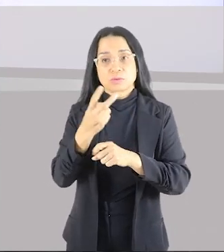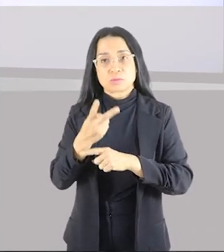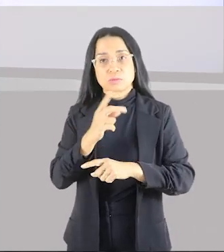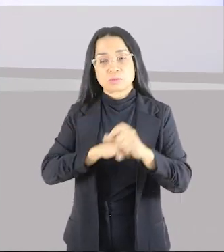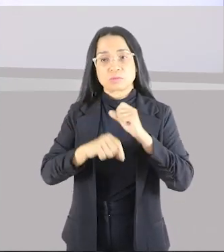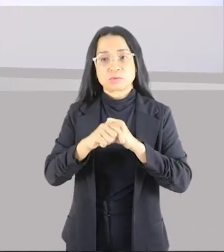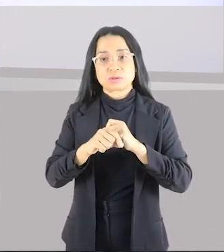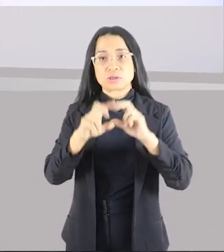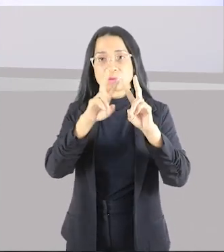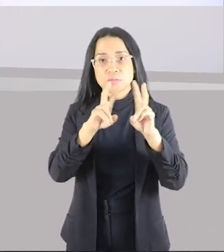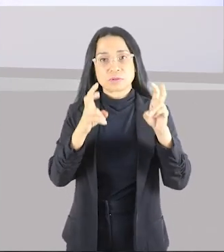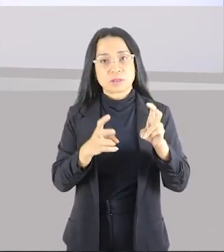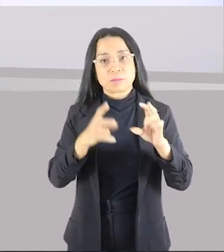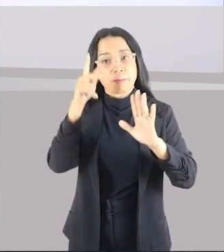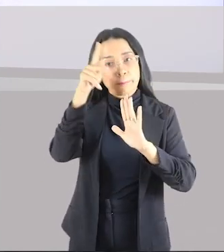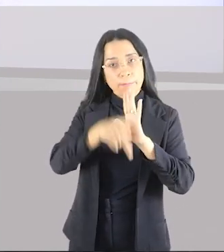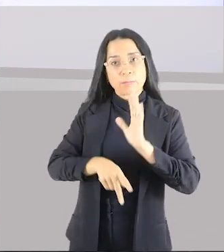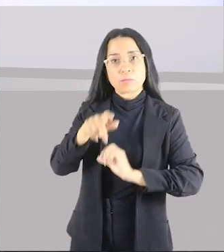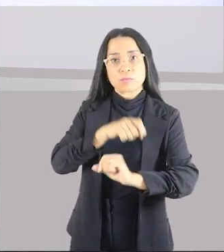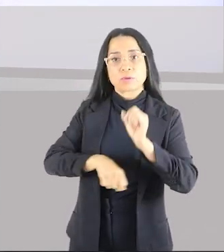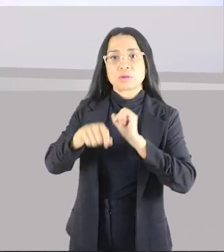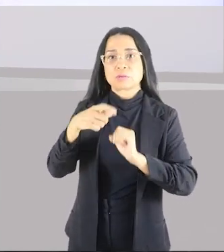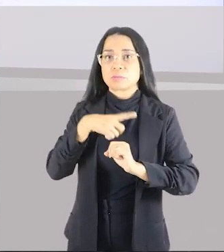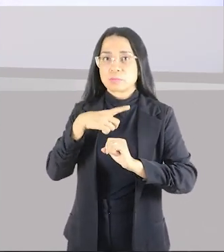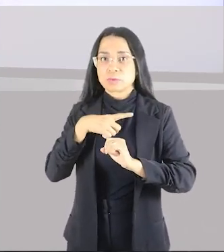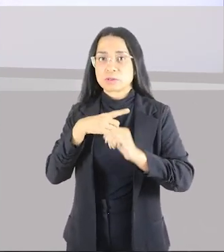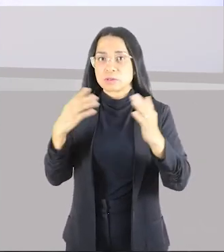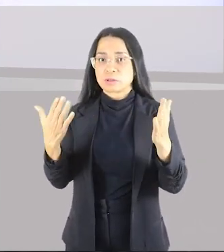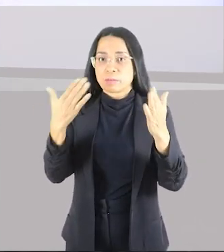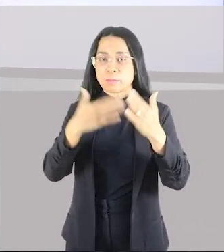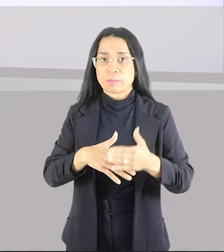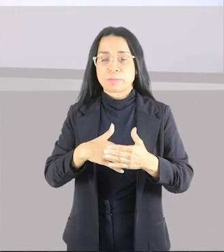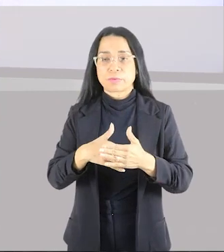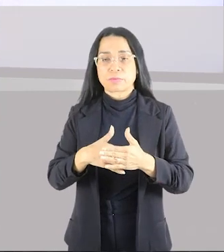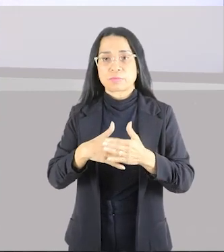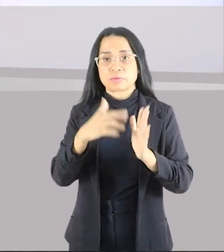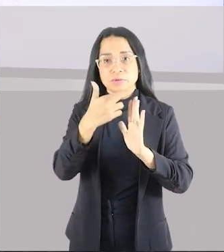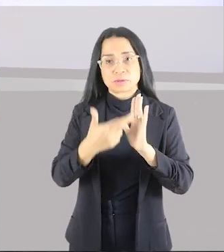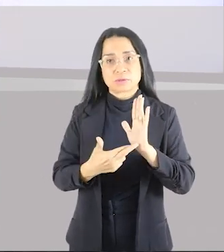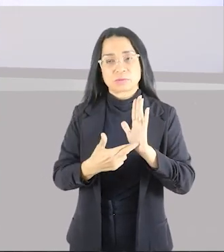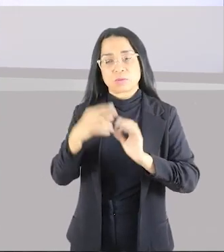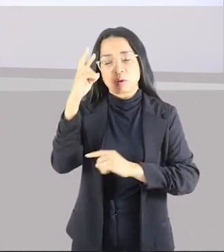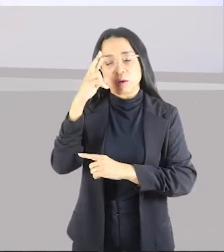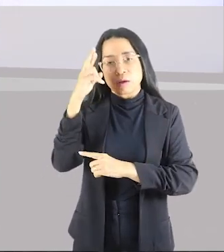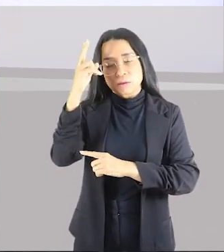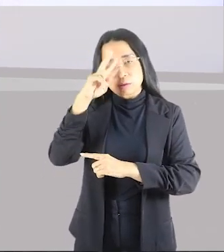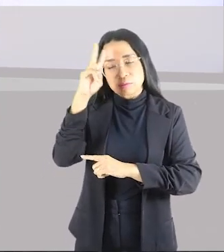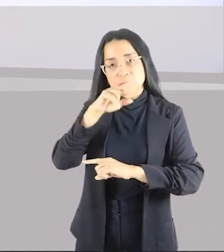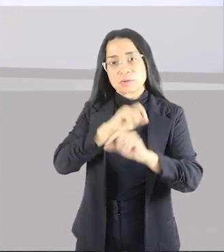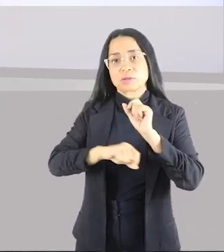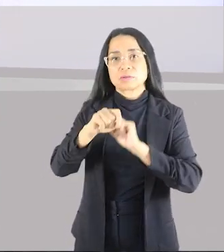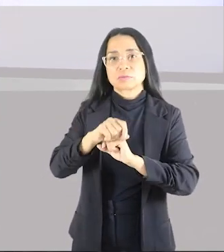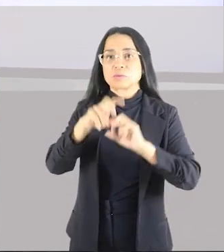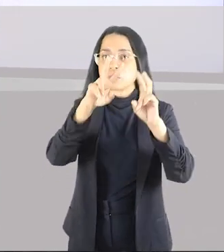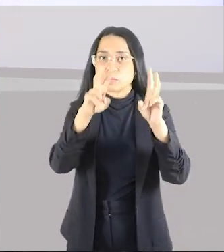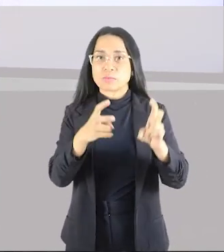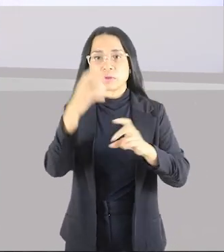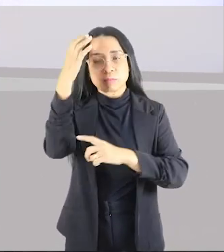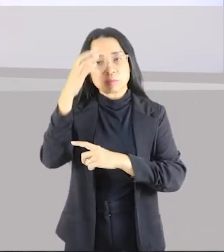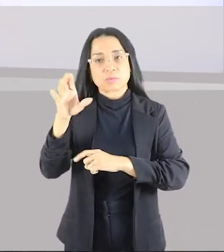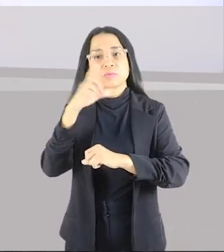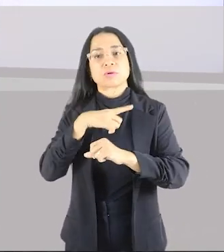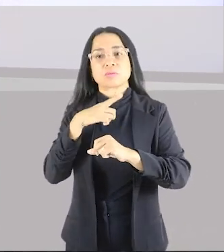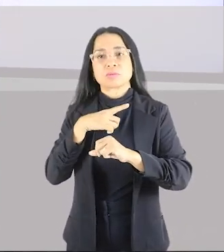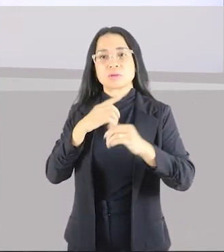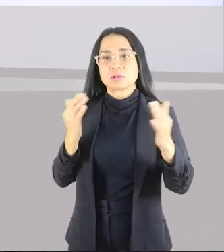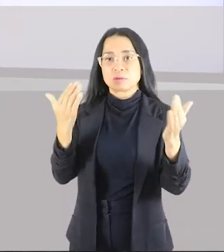cair na sua prova de redação. Lembrando que todas as vezes que uma temática cultural cai numa prova, é